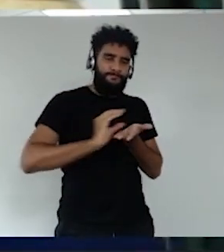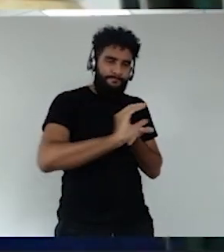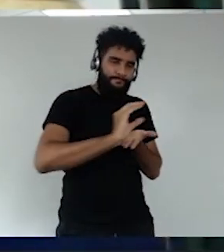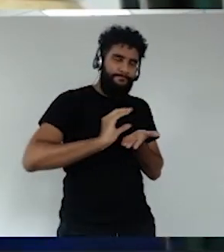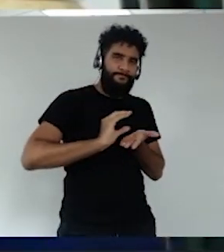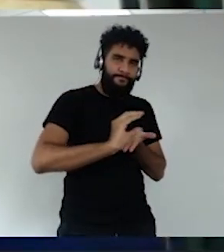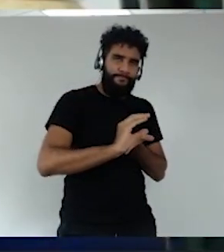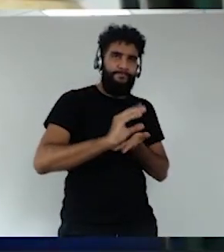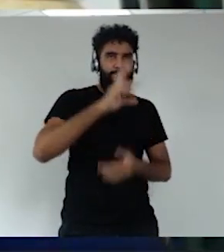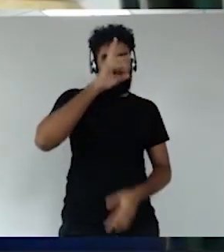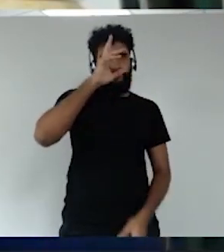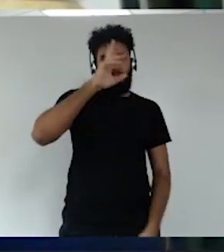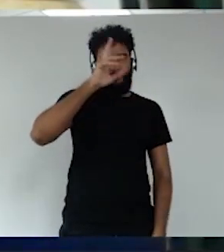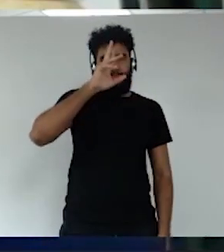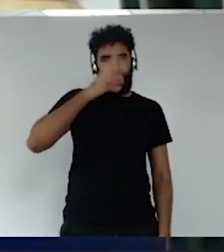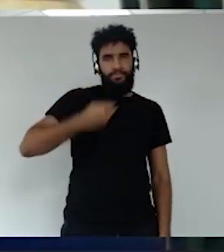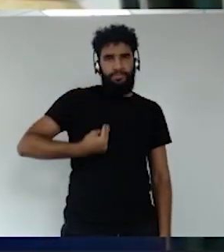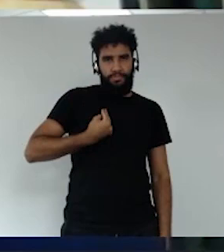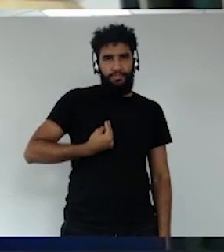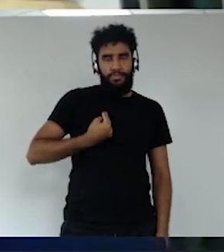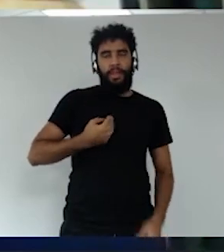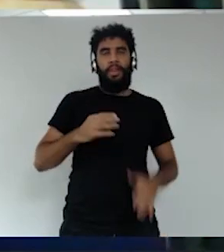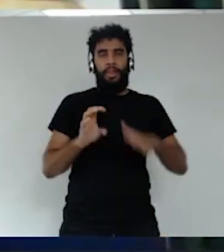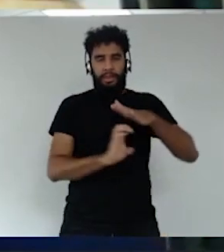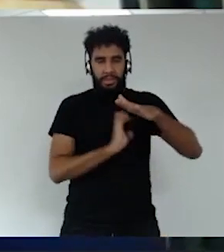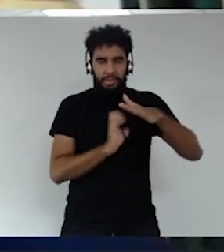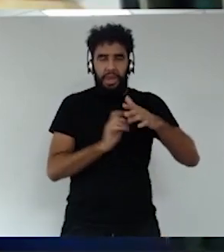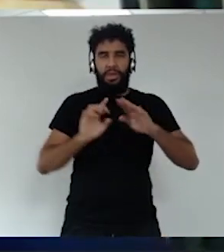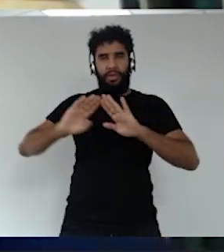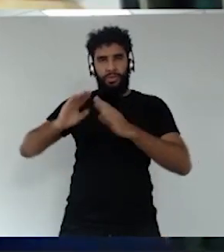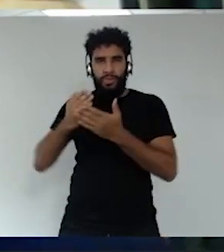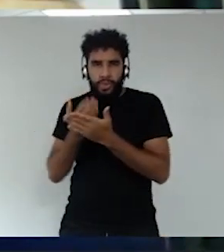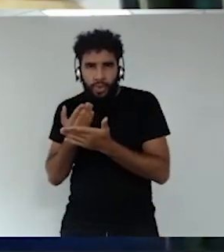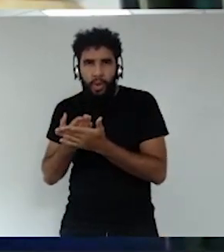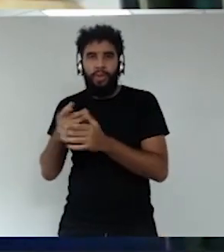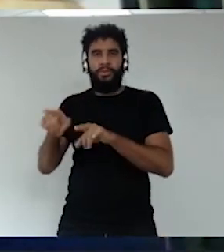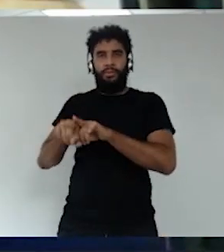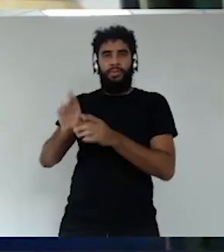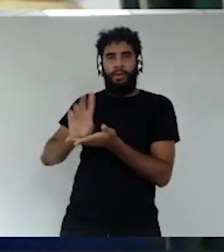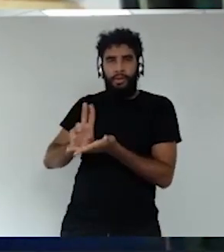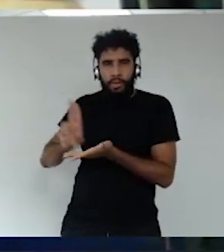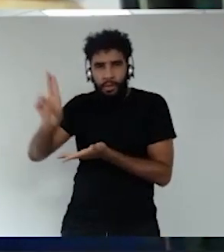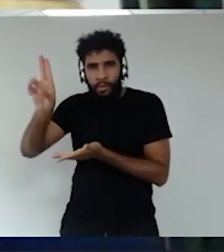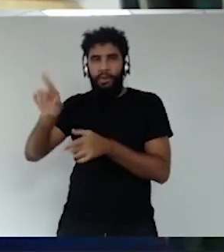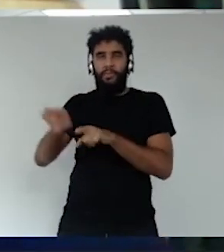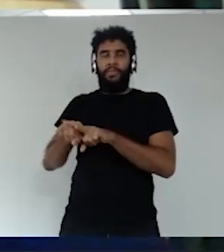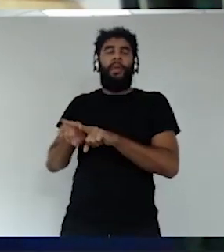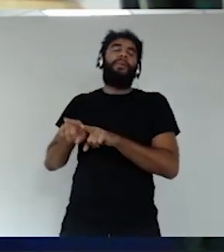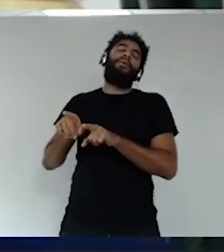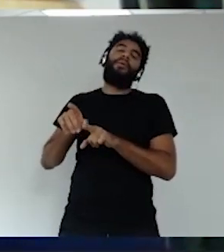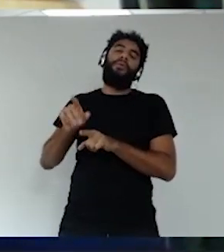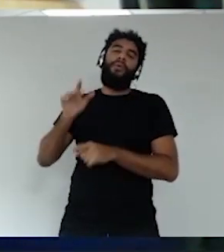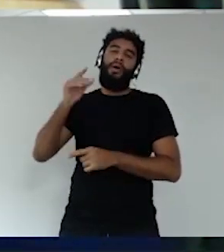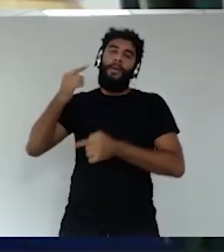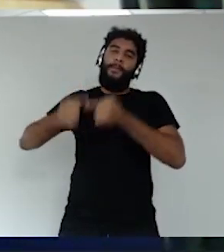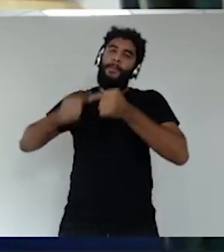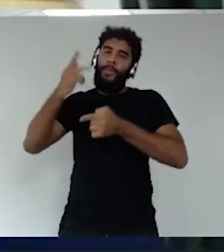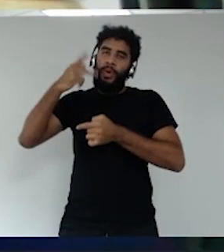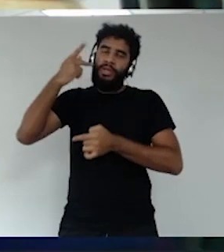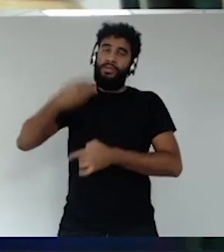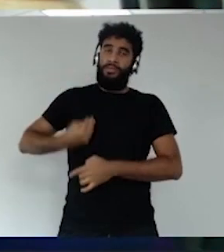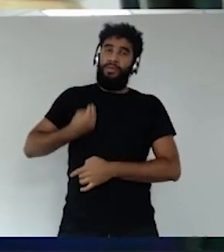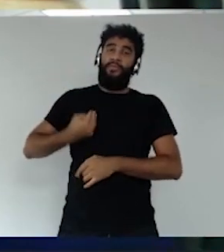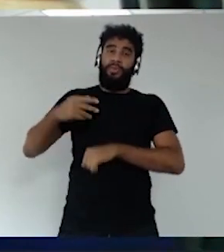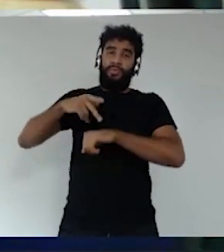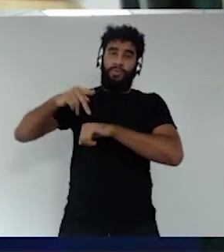do cotidiano, nas empresas, nas escolas, nas universidades, na política, na vida